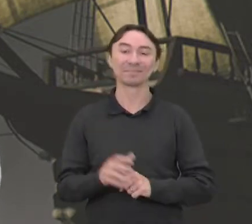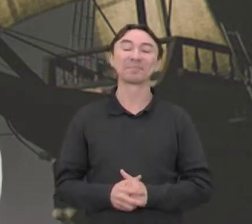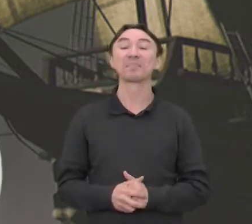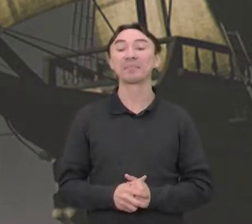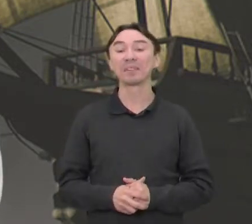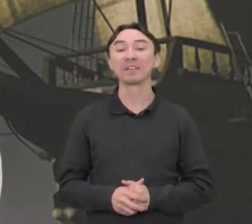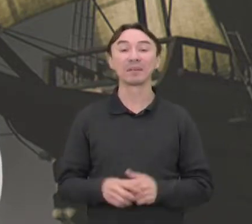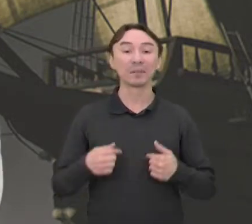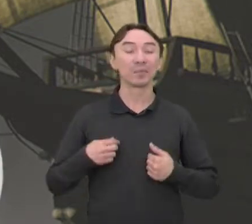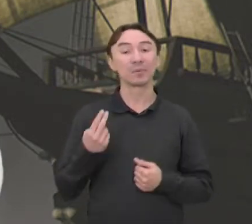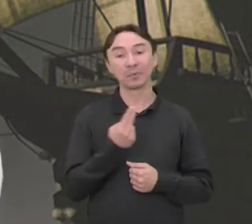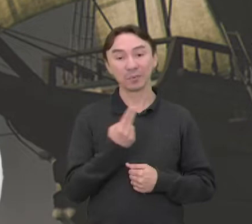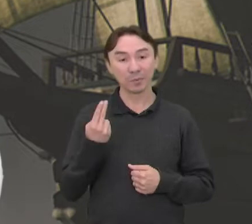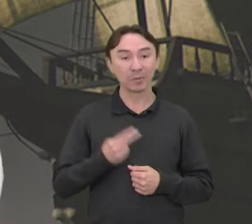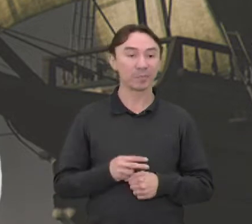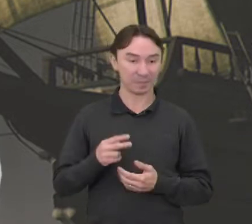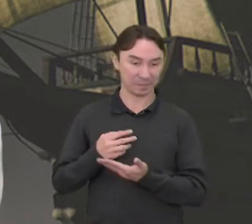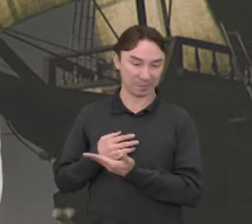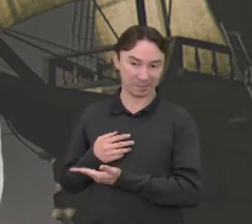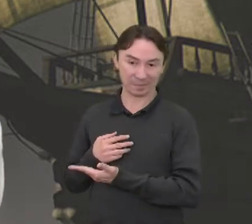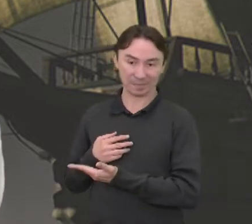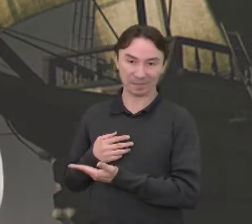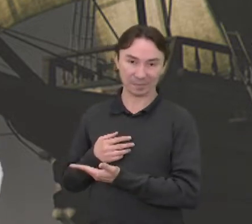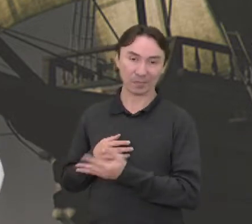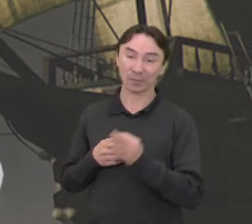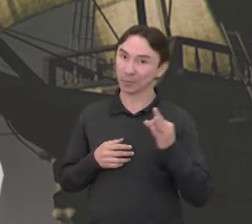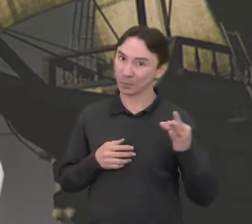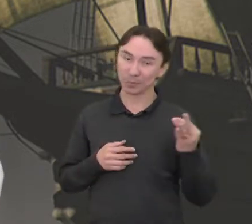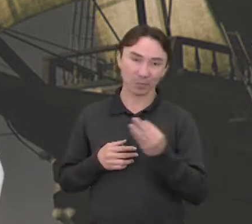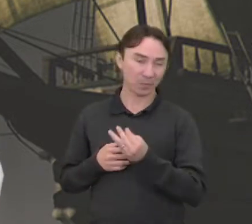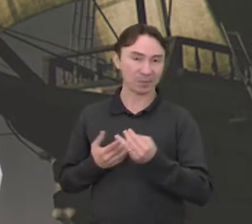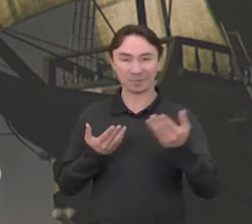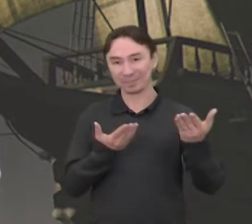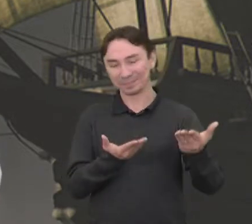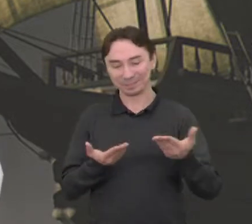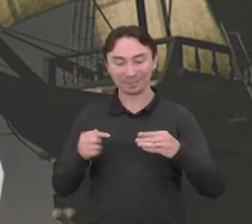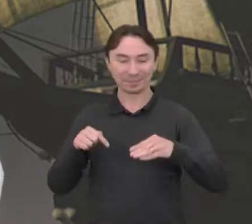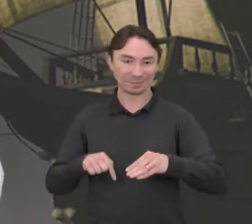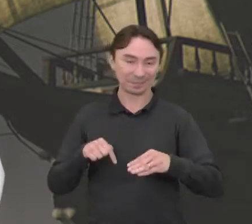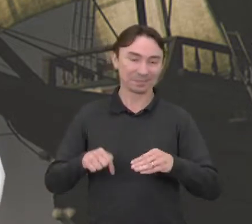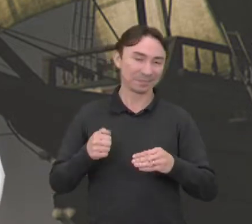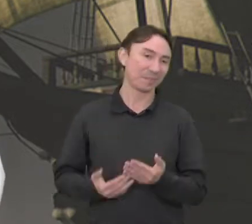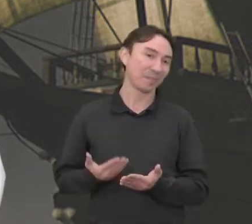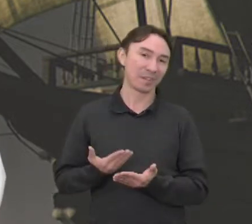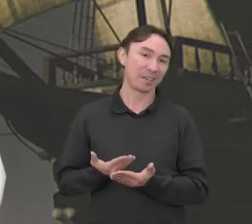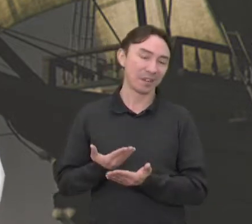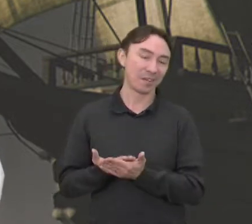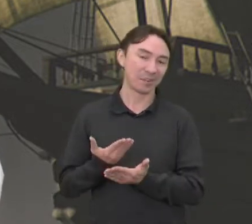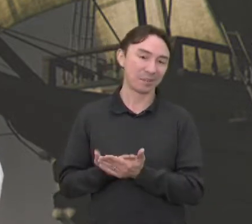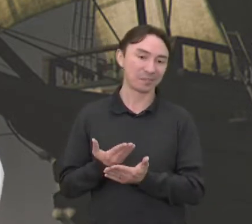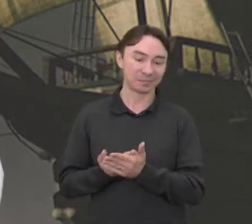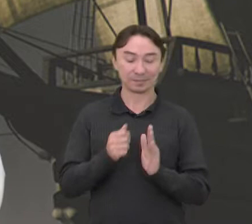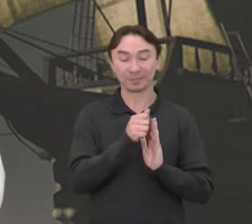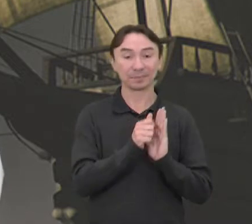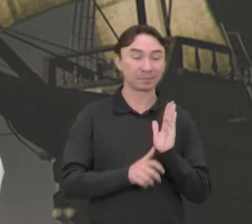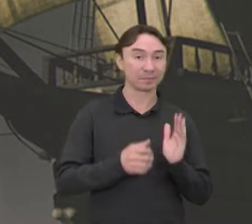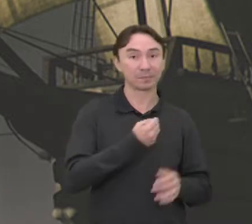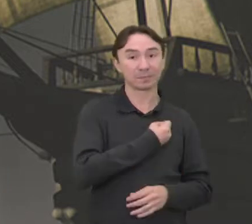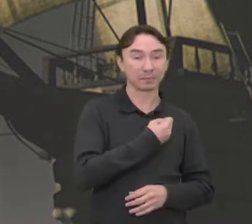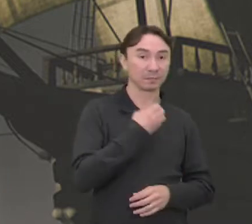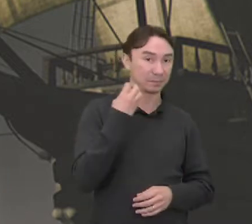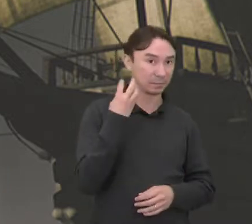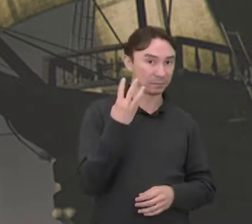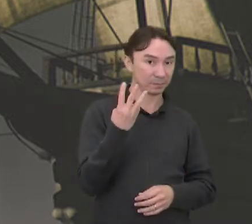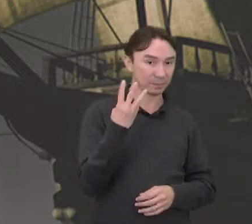professor Valmir Frias, sejam todos muito bem-vindos aí a essa nossa aula, né, da nossa atividade 3. Até para a